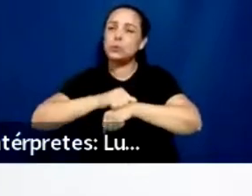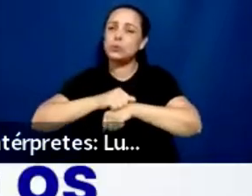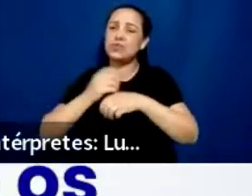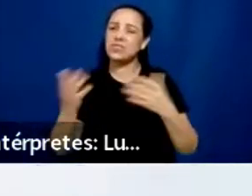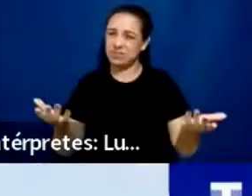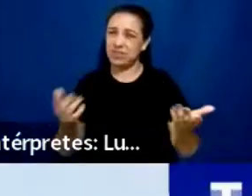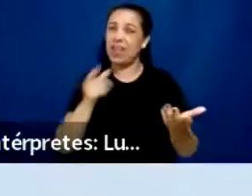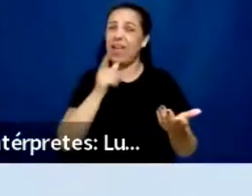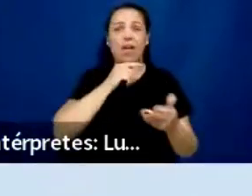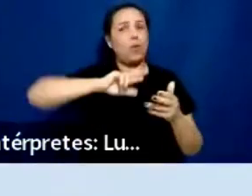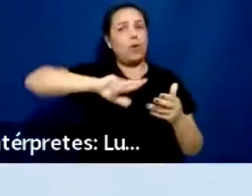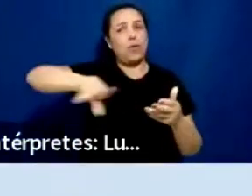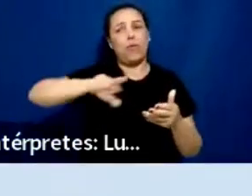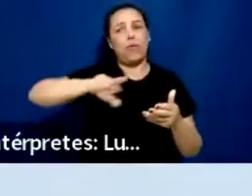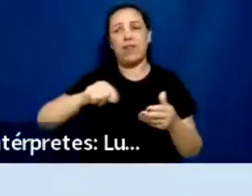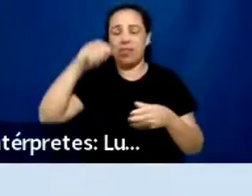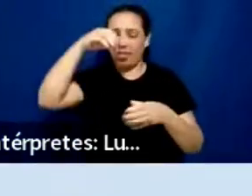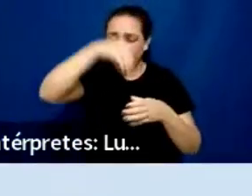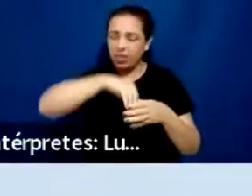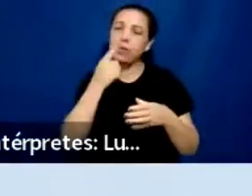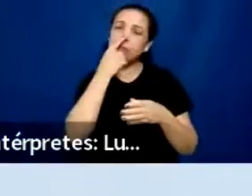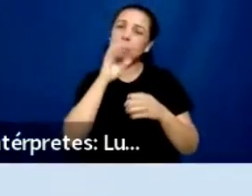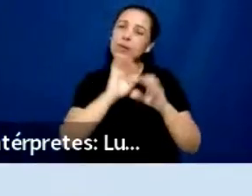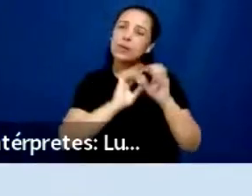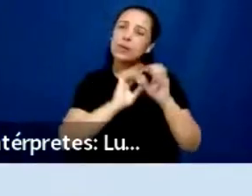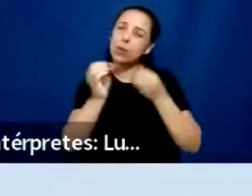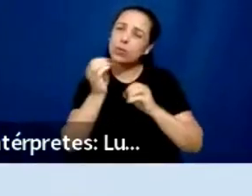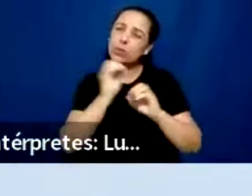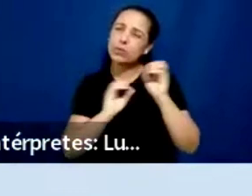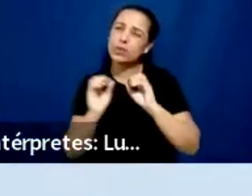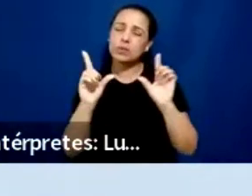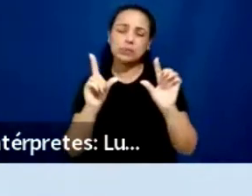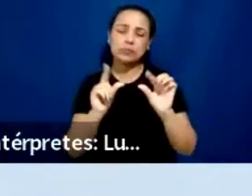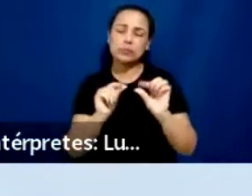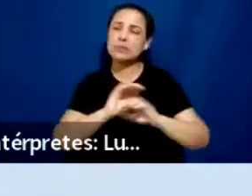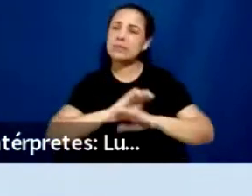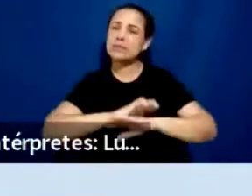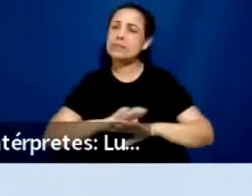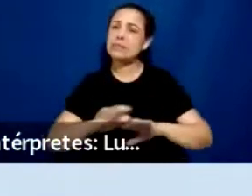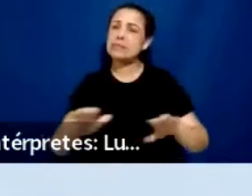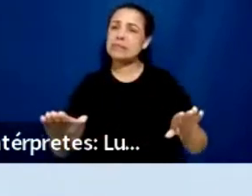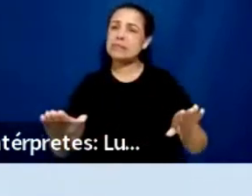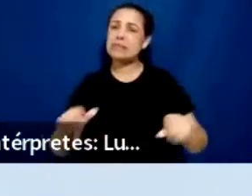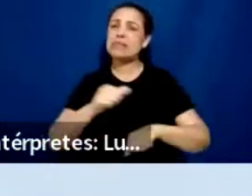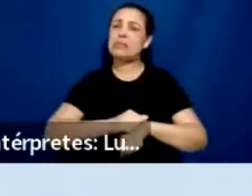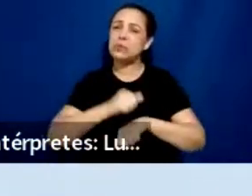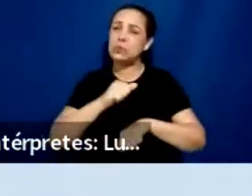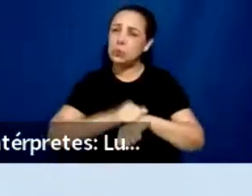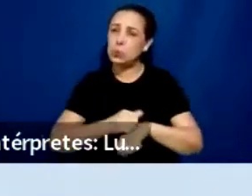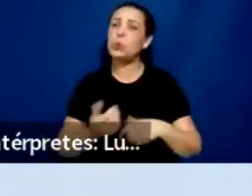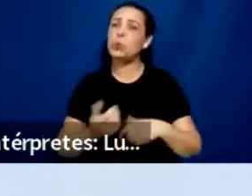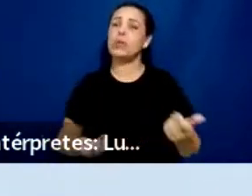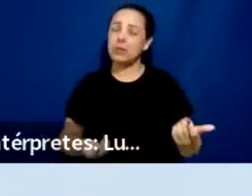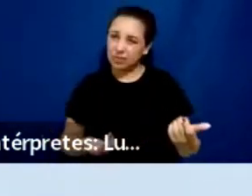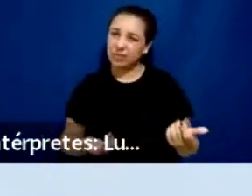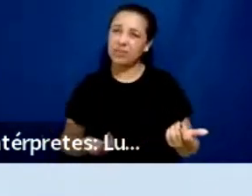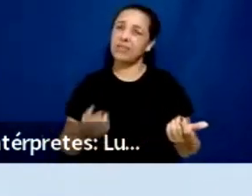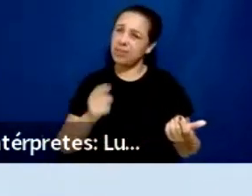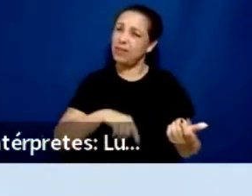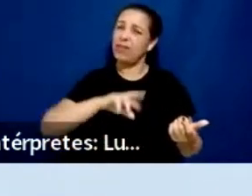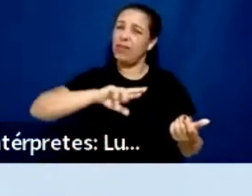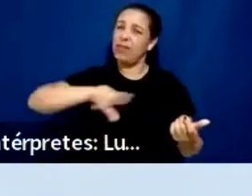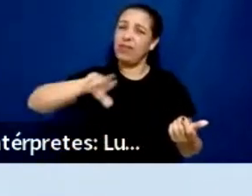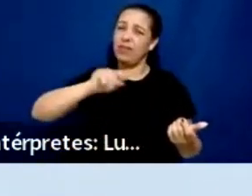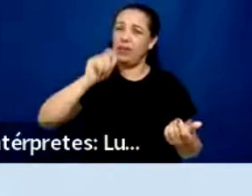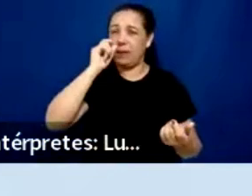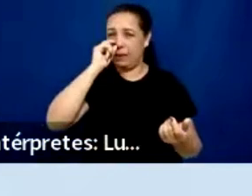magnético. Olha só que interessante. Gente, eu confesso para vocês que a primeira vez que eu fui apresentada para essa reação química, eu